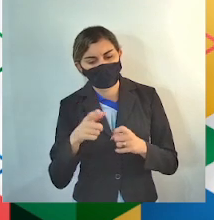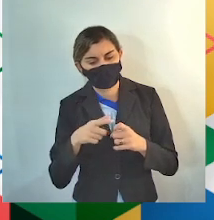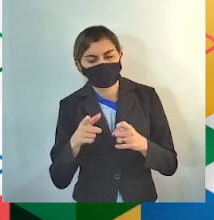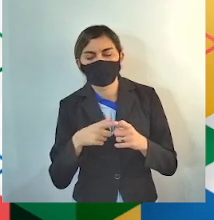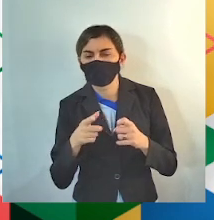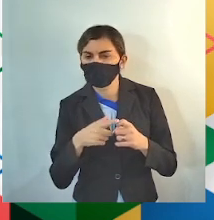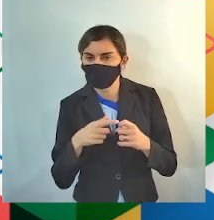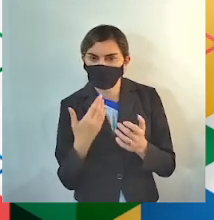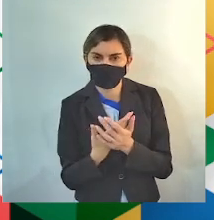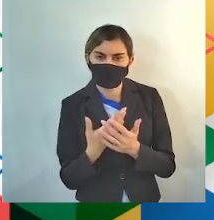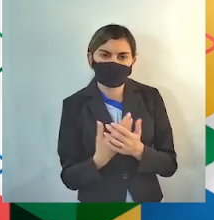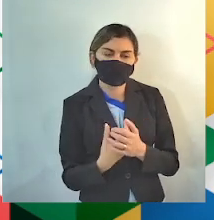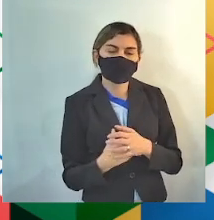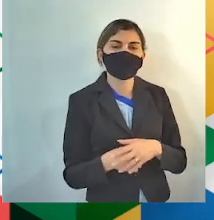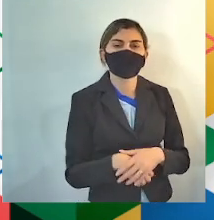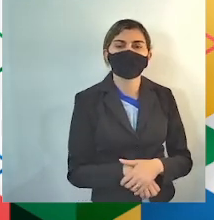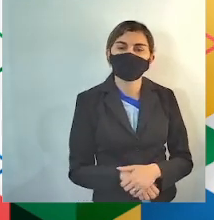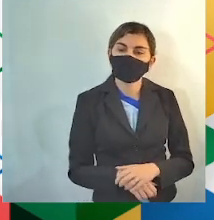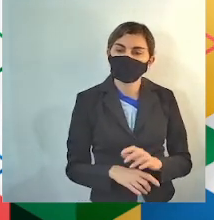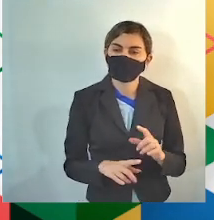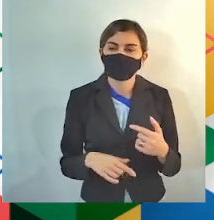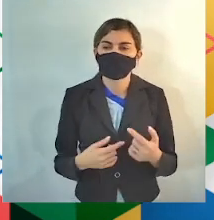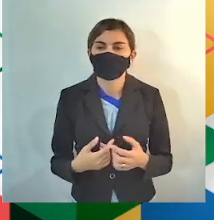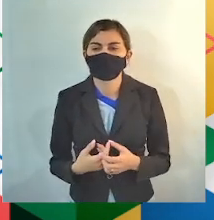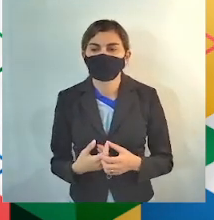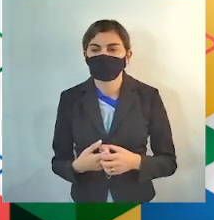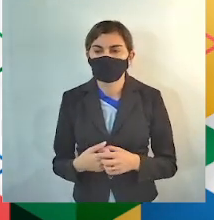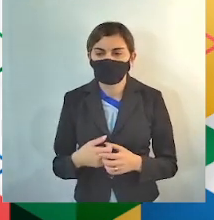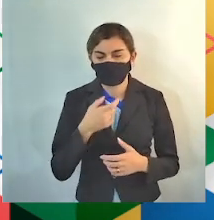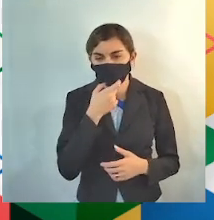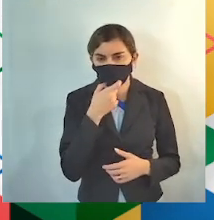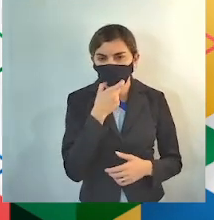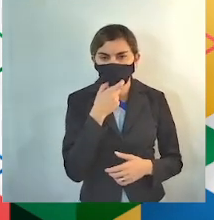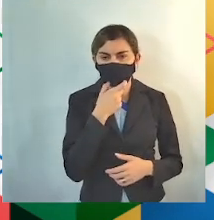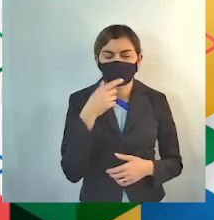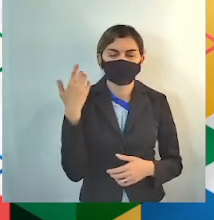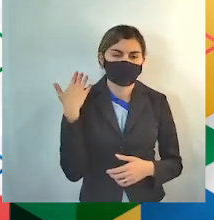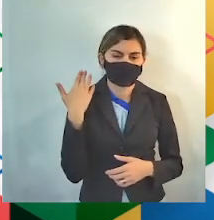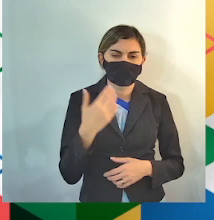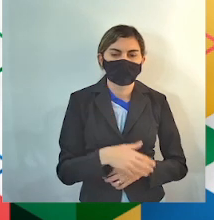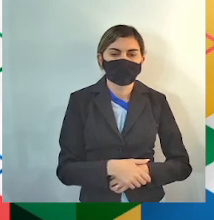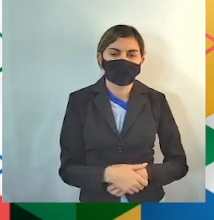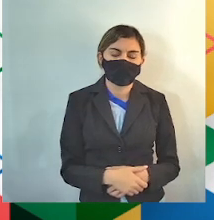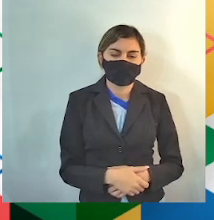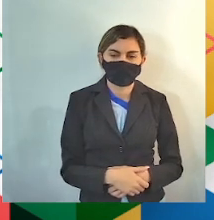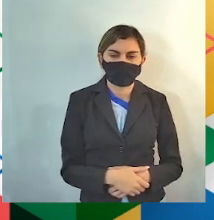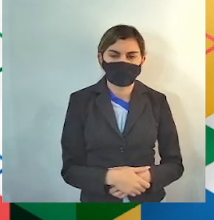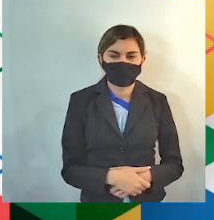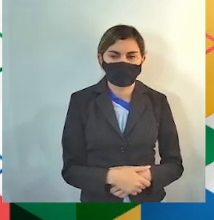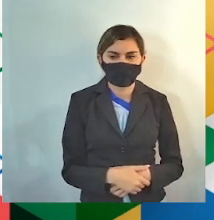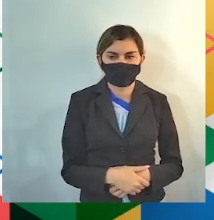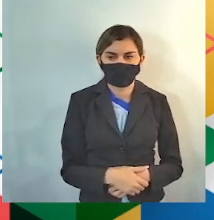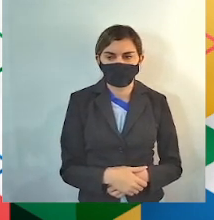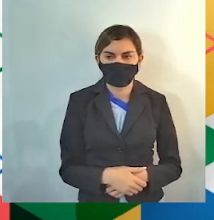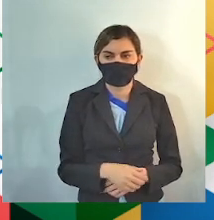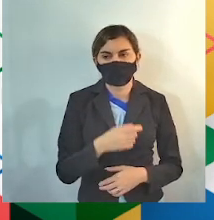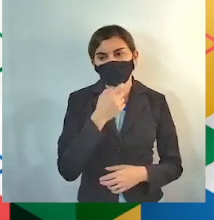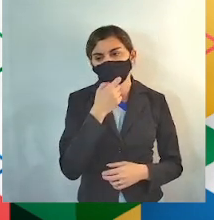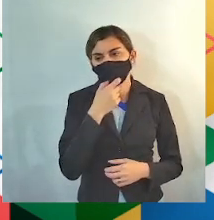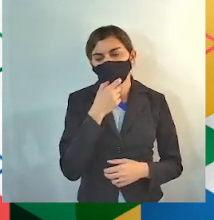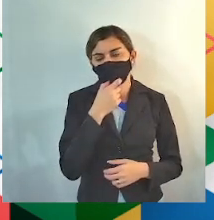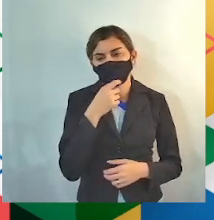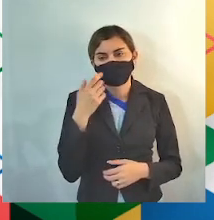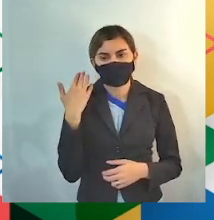médica. The father tells her that it's necessary to study